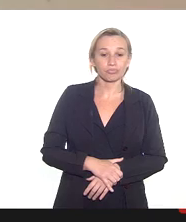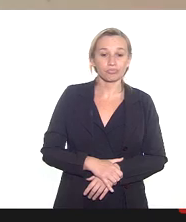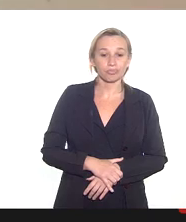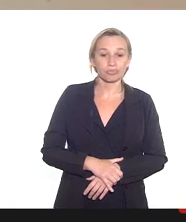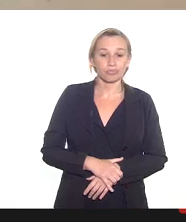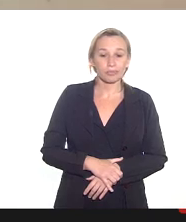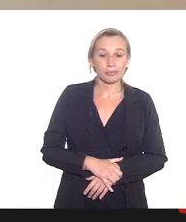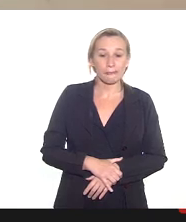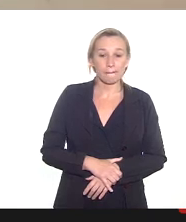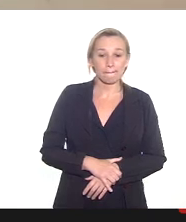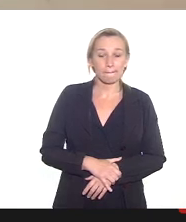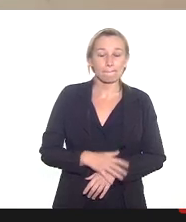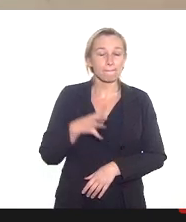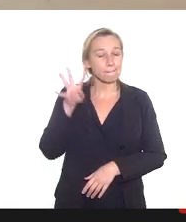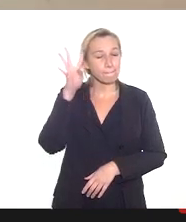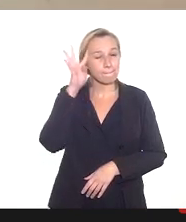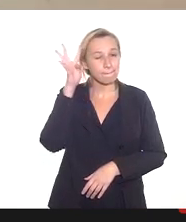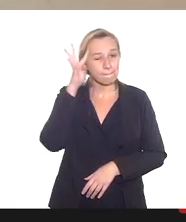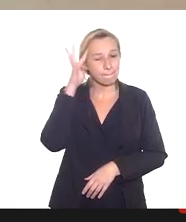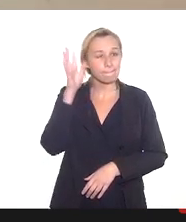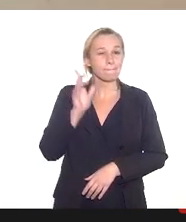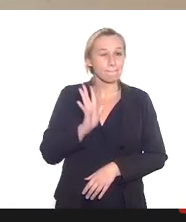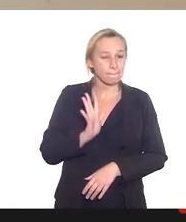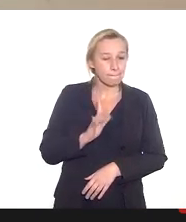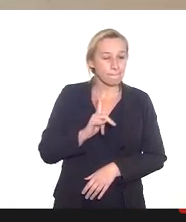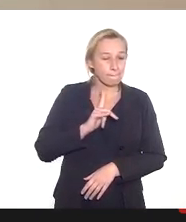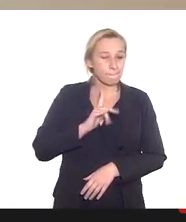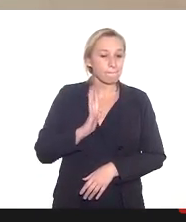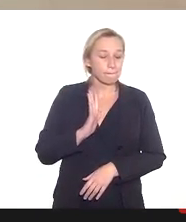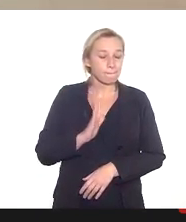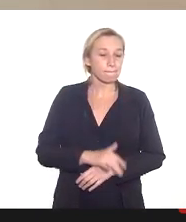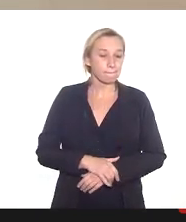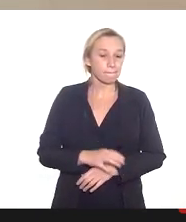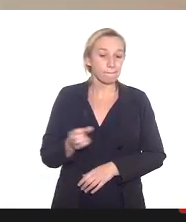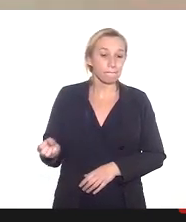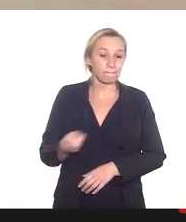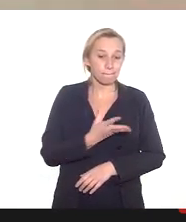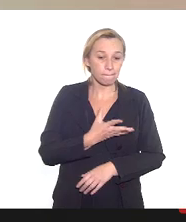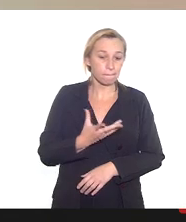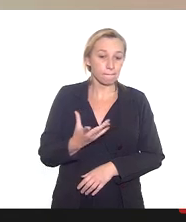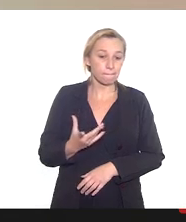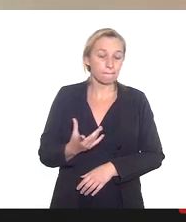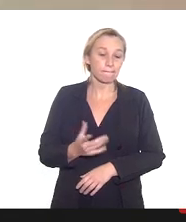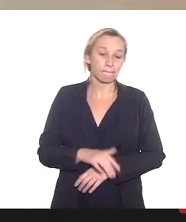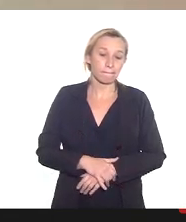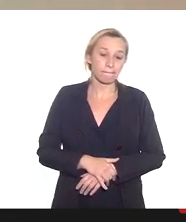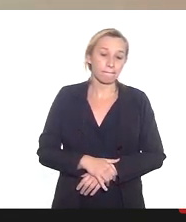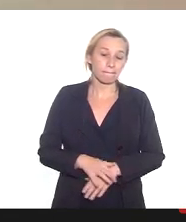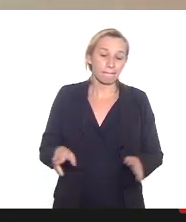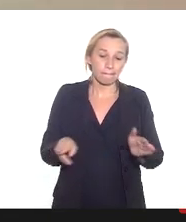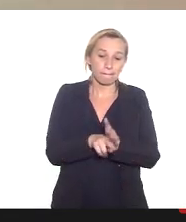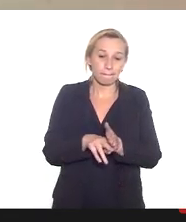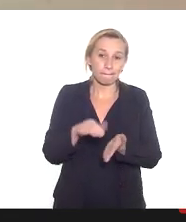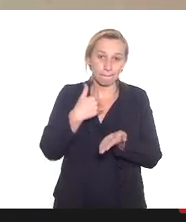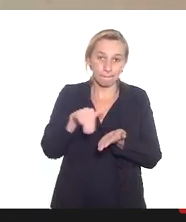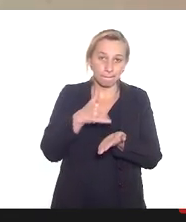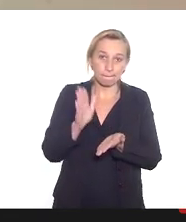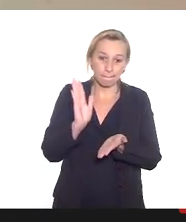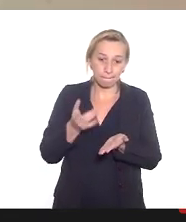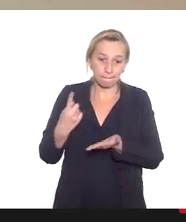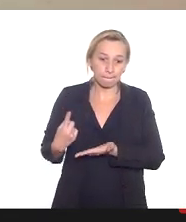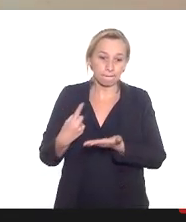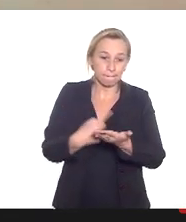o mais tardar quarta-feira nós já teremos uma nova deliberação a nova resolução e o secretário já